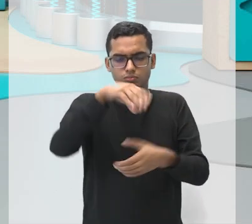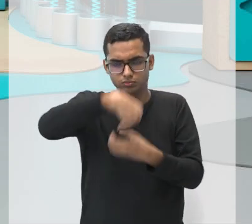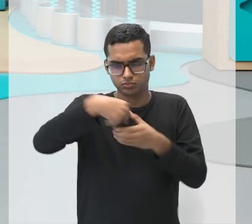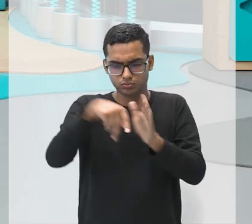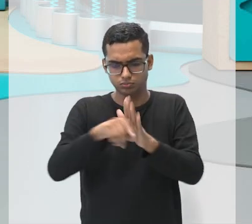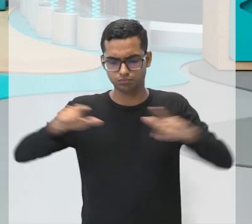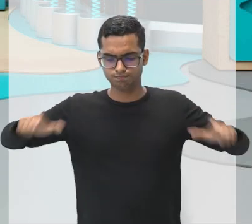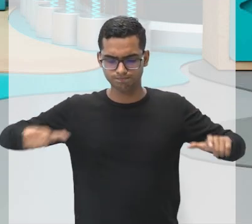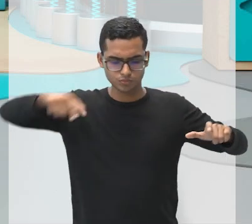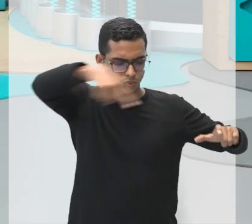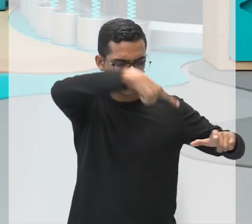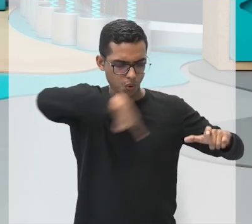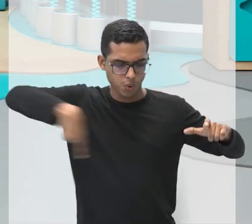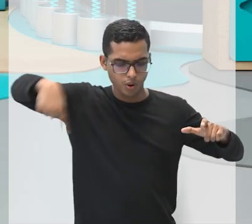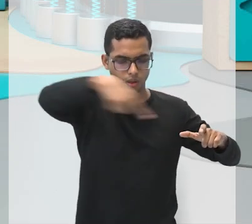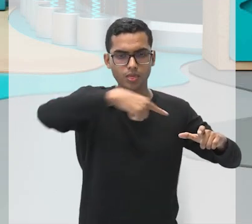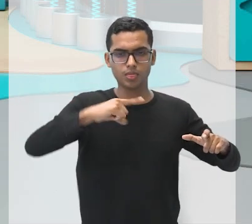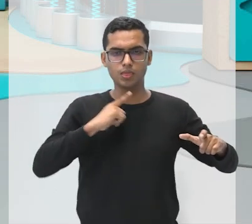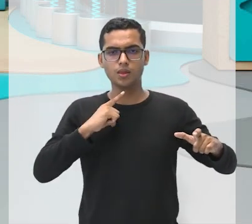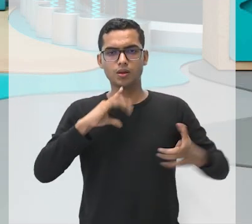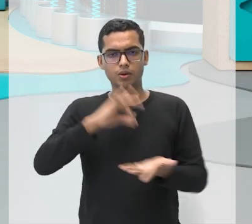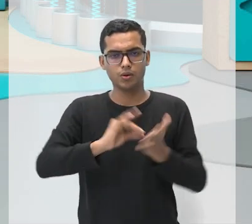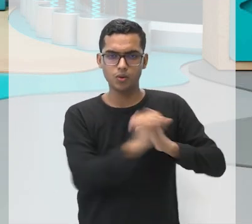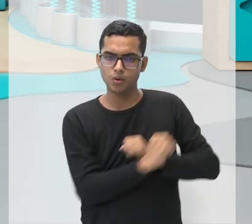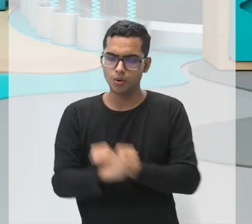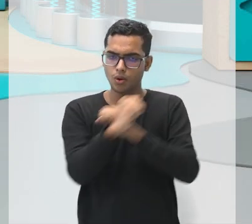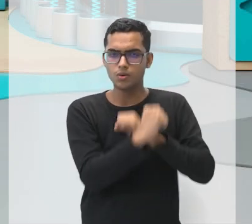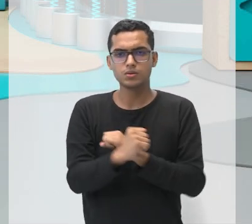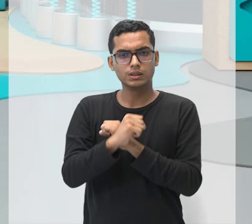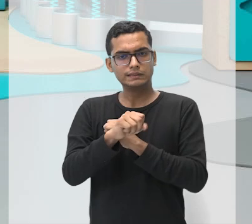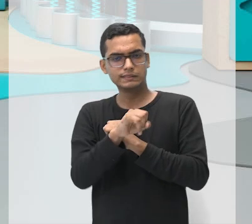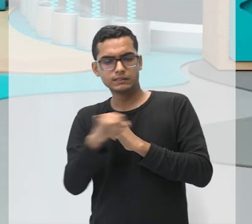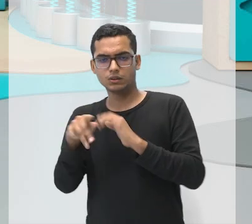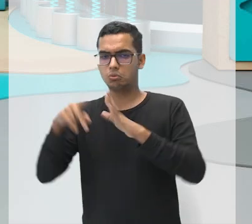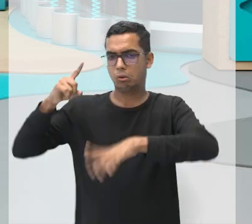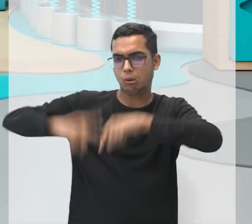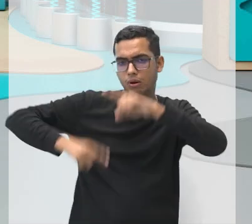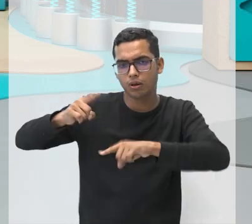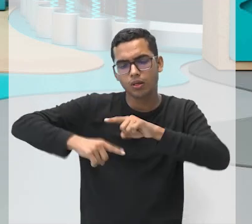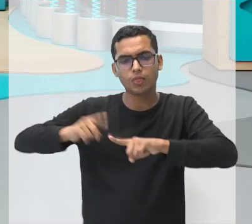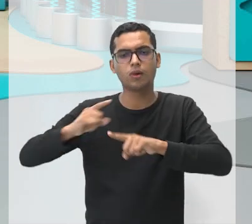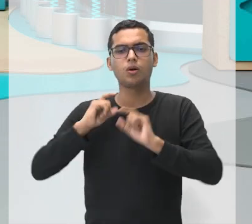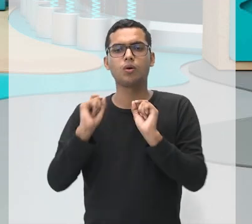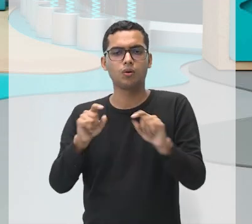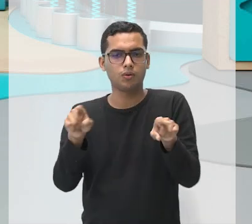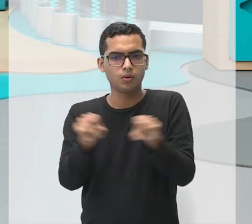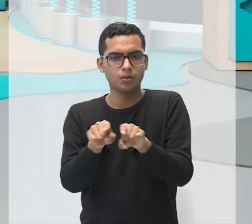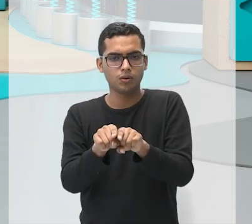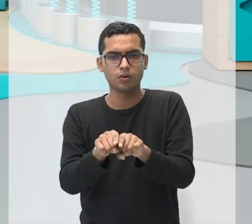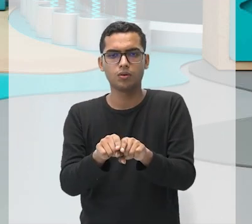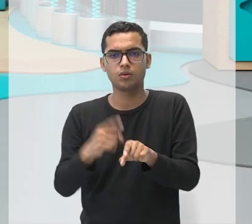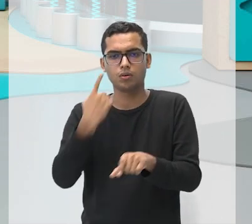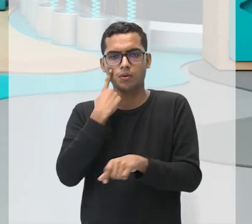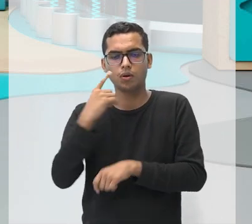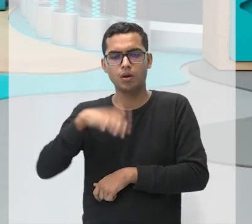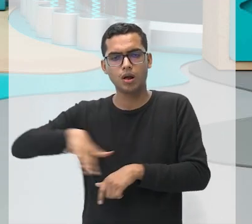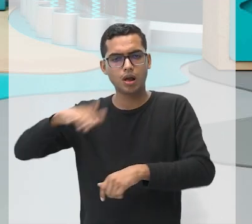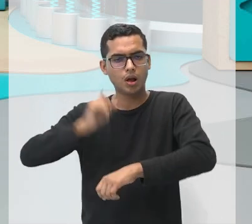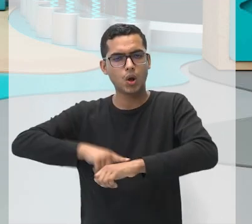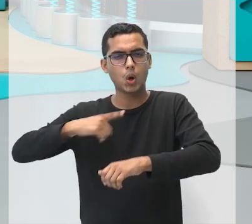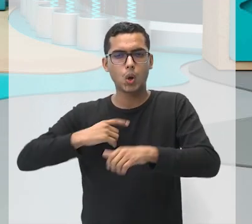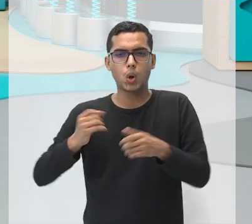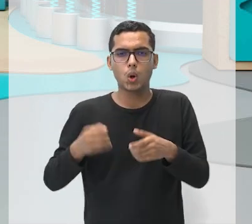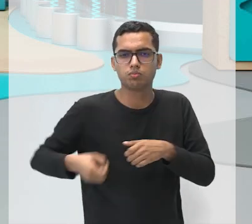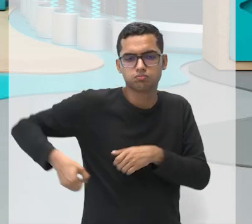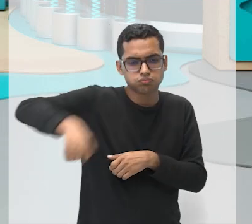do campo, tá bom? São áreas que também têm uma proteção caso algum desses implementos, algum desses elementos, né, saia ali da rota na hora do